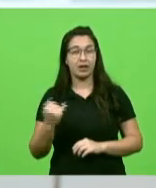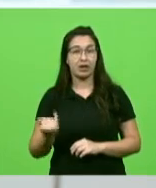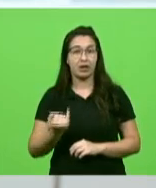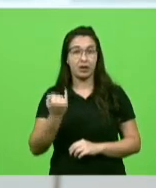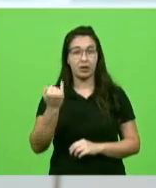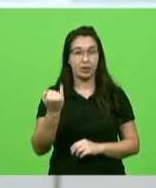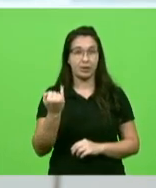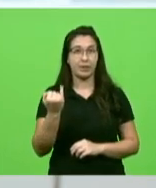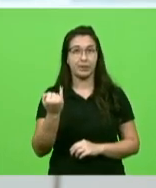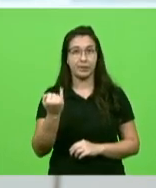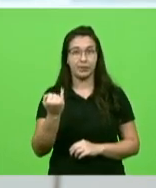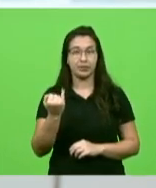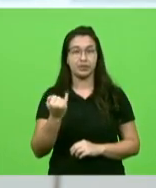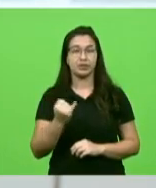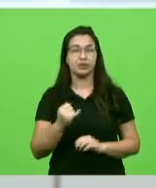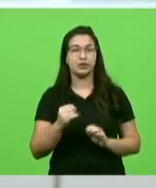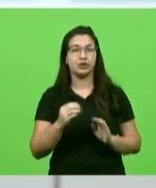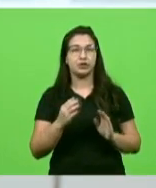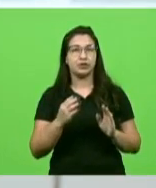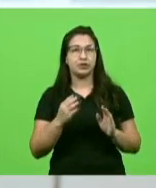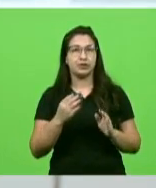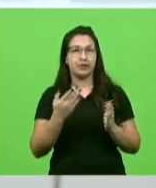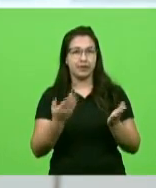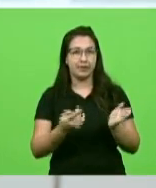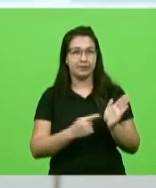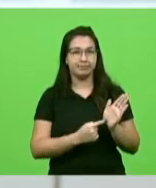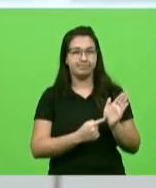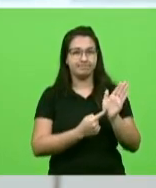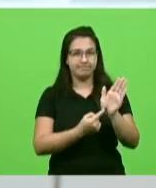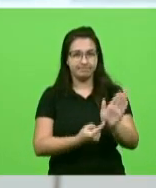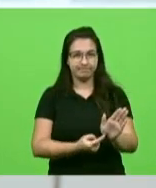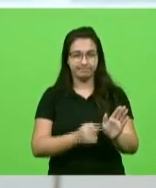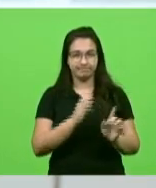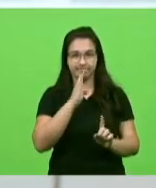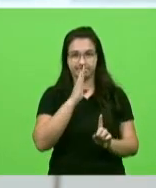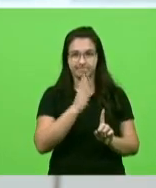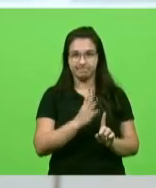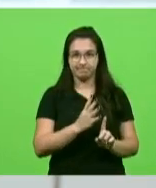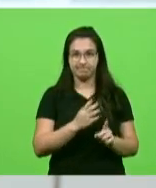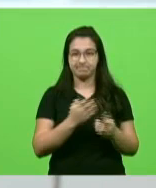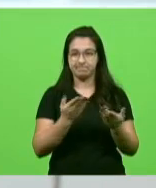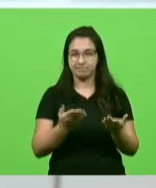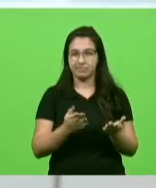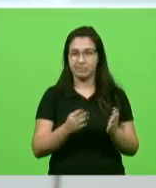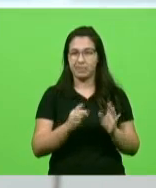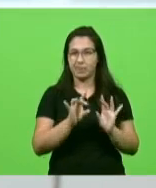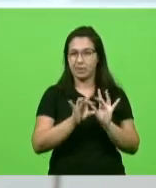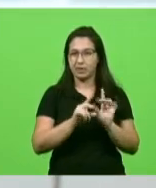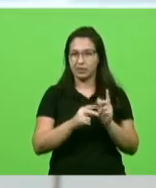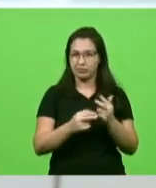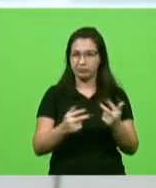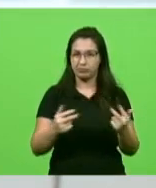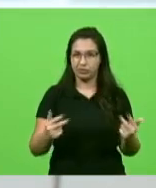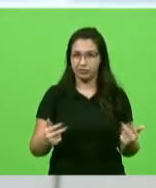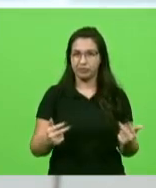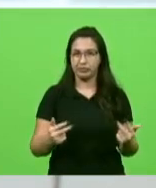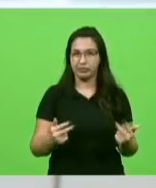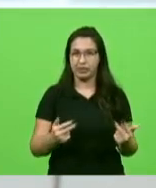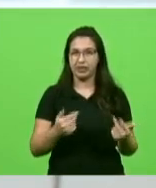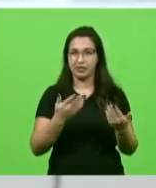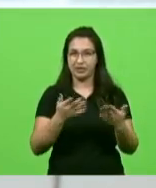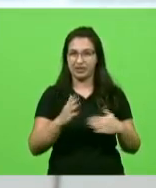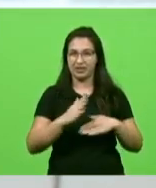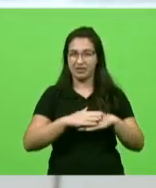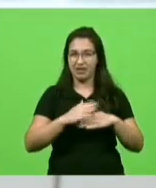pincelar elementos trazidos para denúncia para demonstrar que a materialidade da conduta se